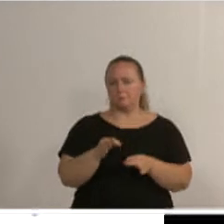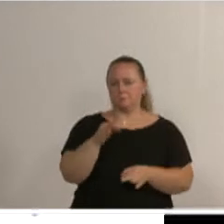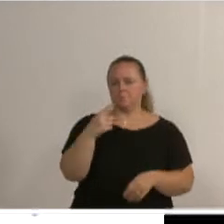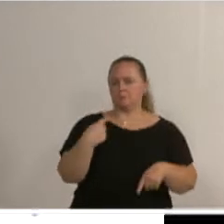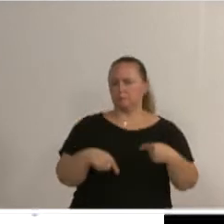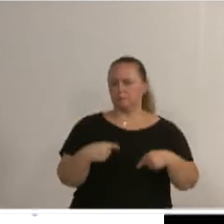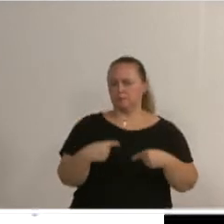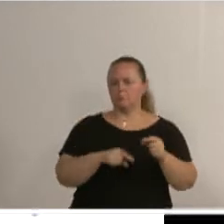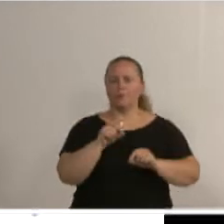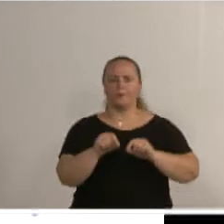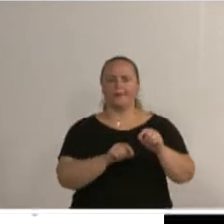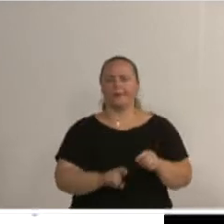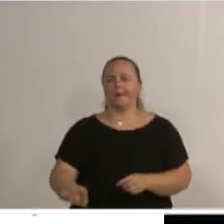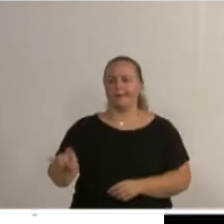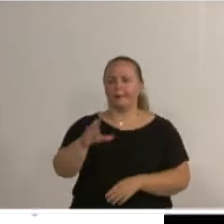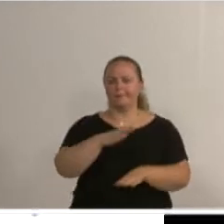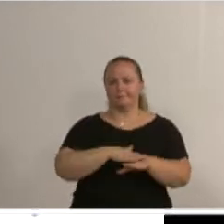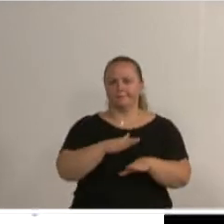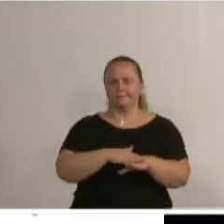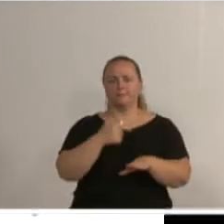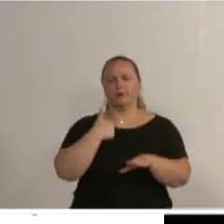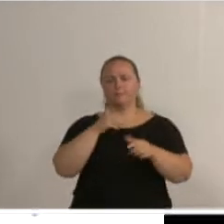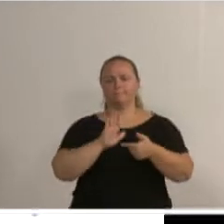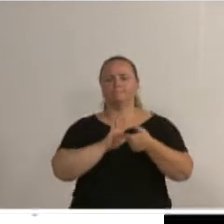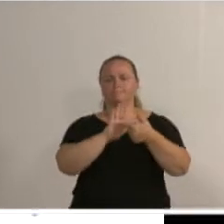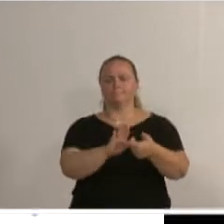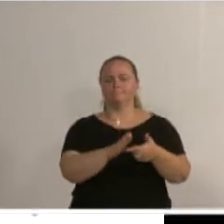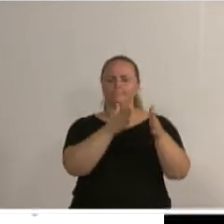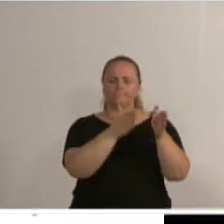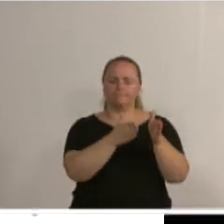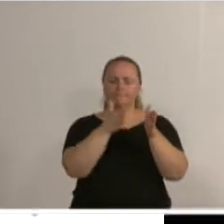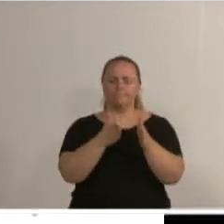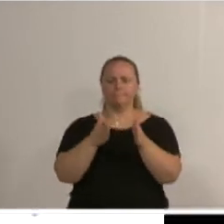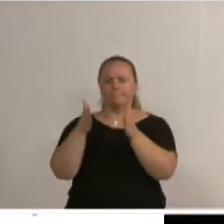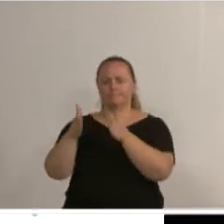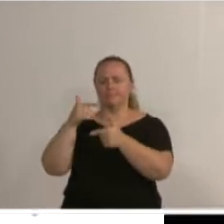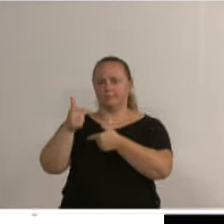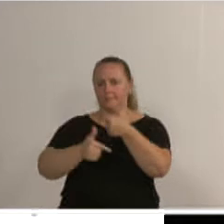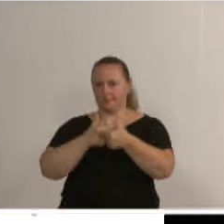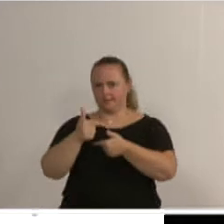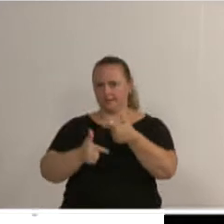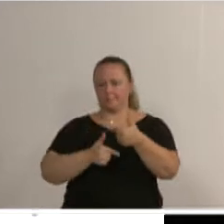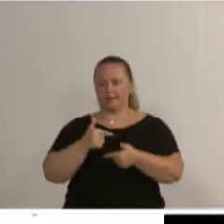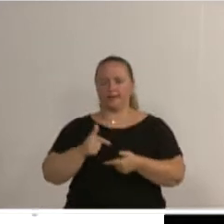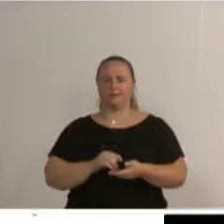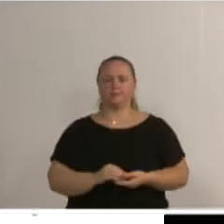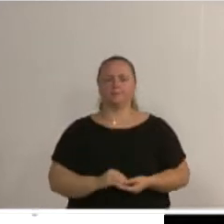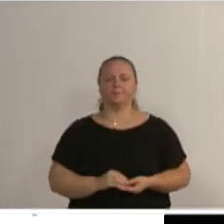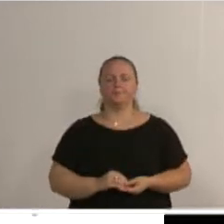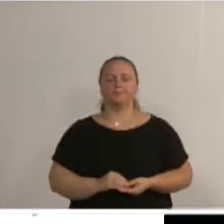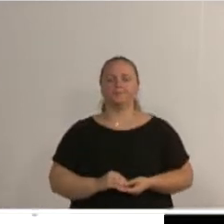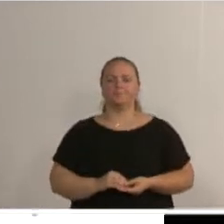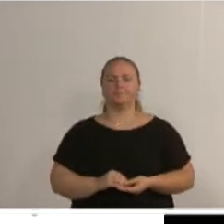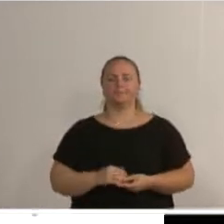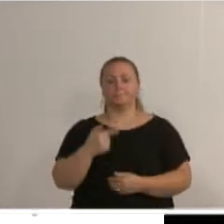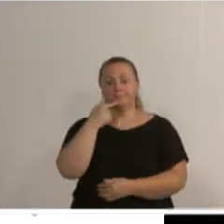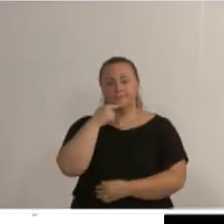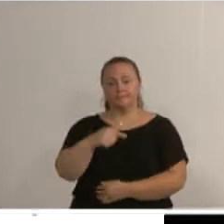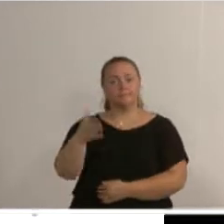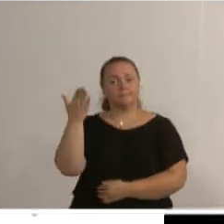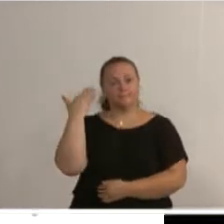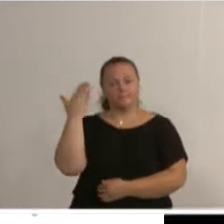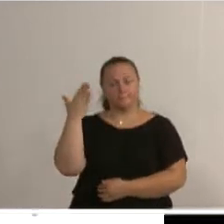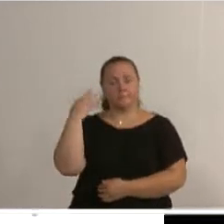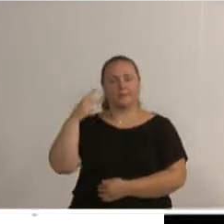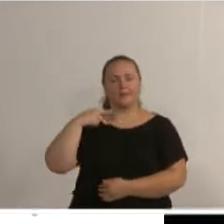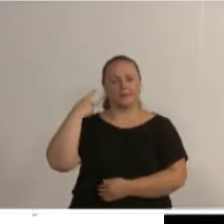discussão do que cada um fez, eu vou apresentar todas as etapas de trabalho. Na semana passada, onde o vereador Almir participou, foi da